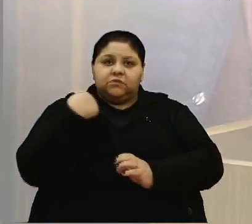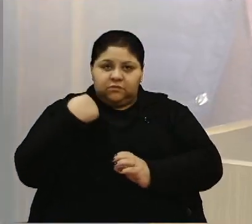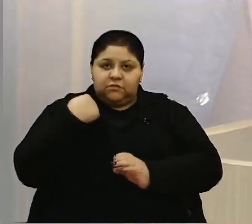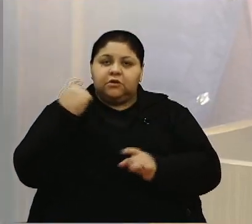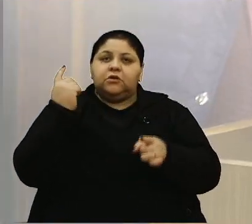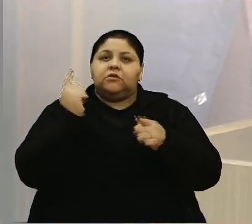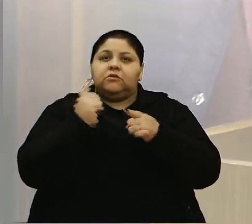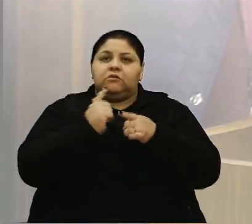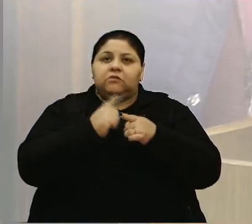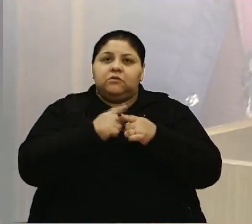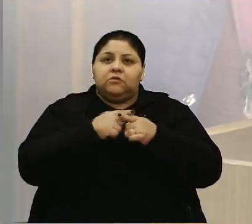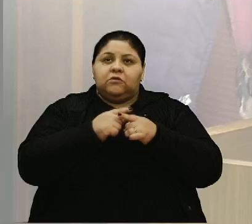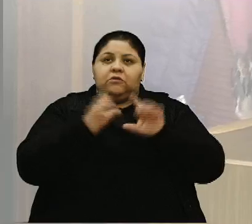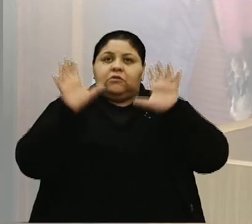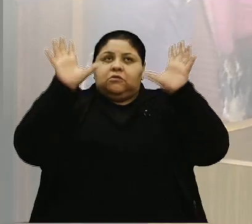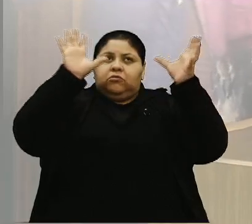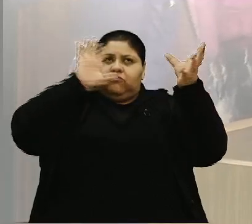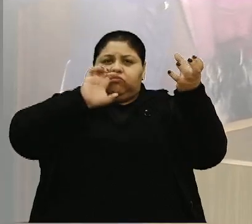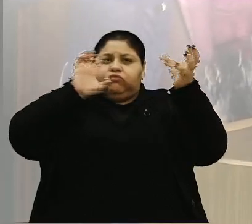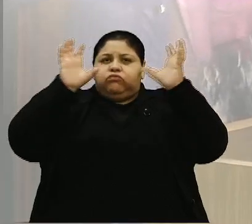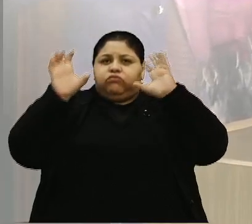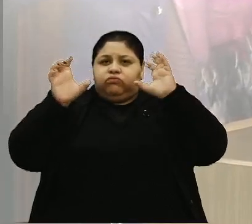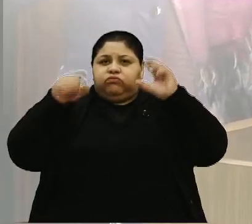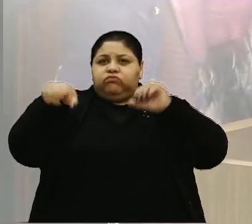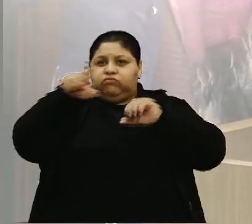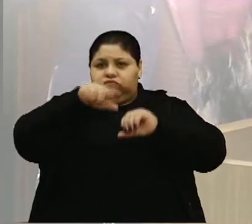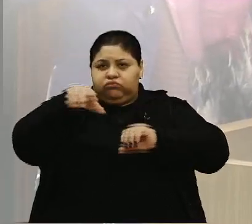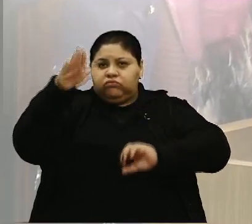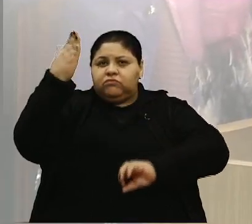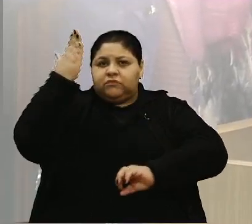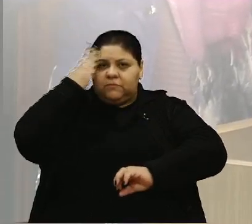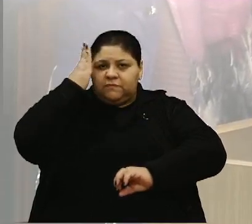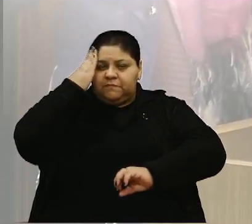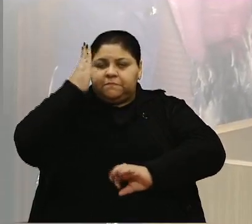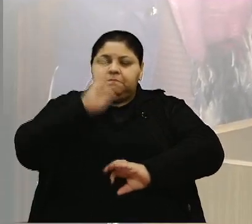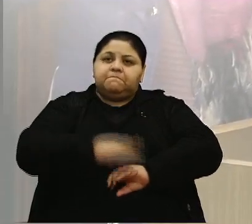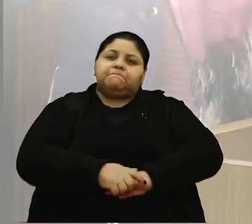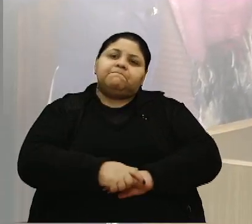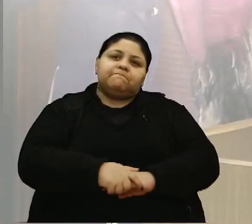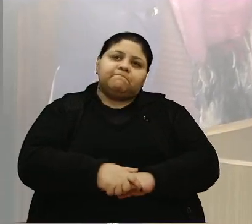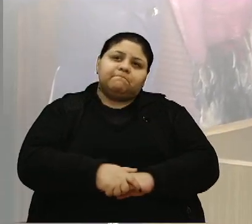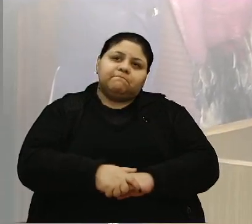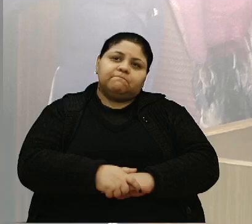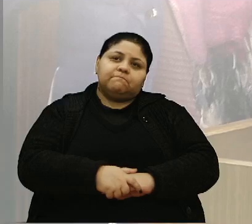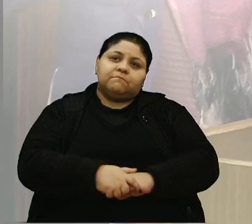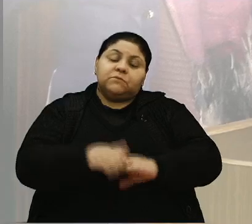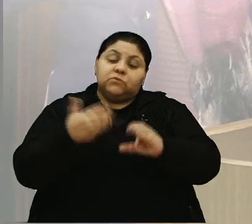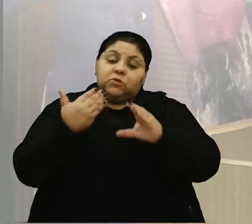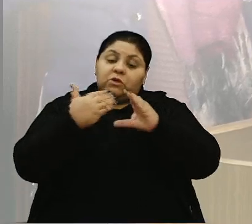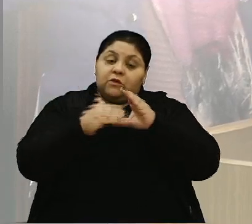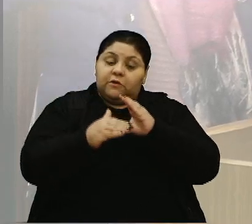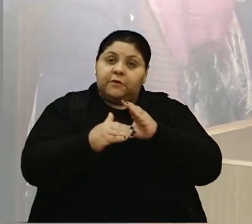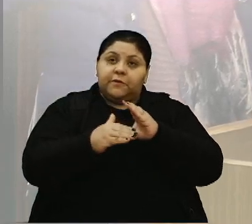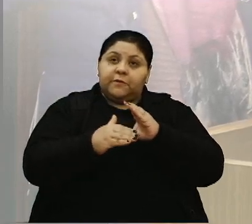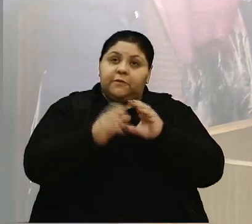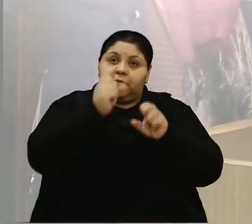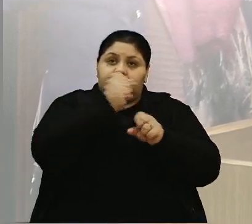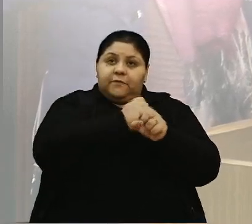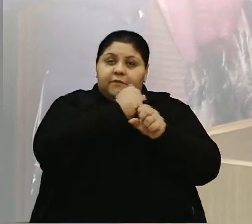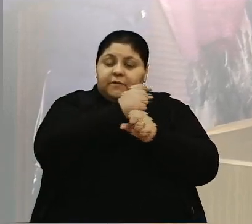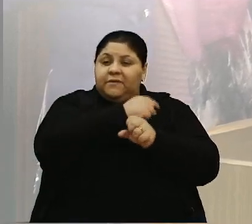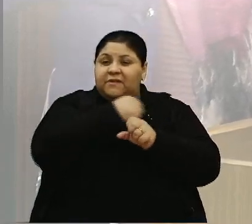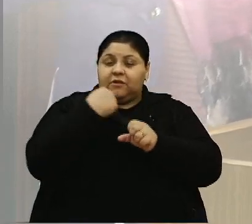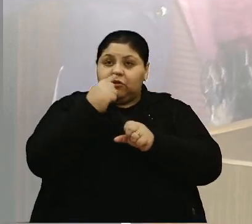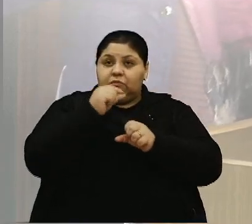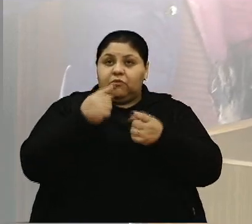função da calamidade pública que todos nós vivemos. Esse repasse do recurso para a obra atrasou um pouco, mas